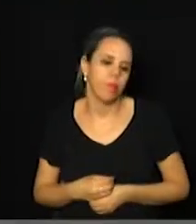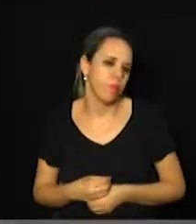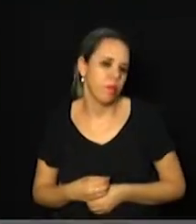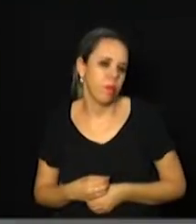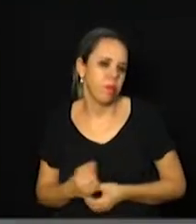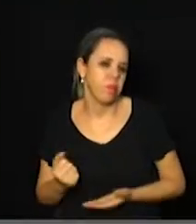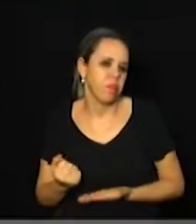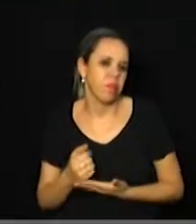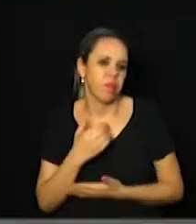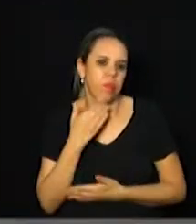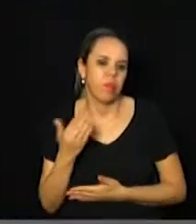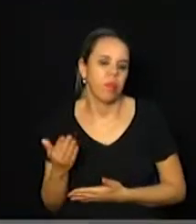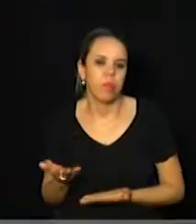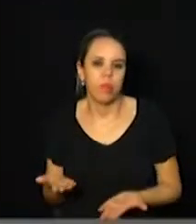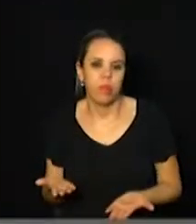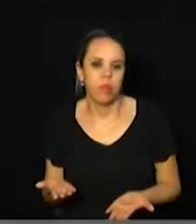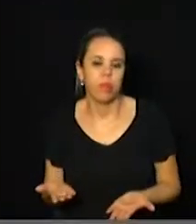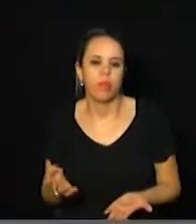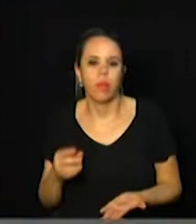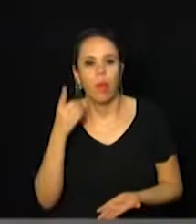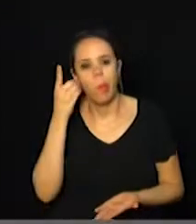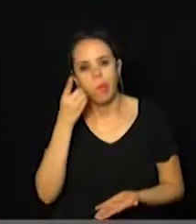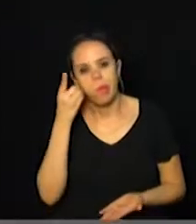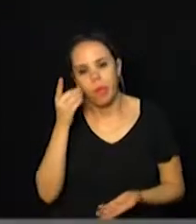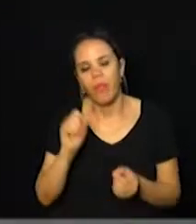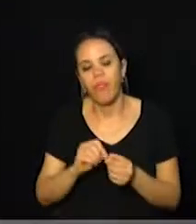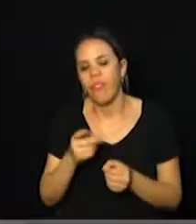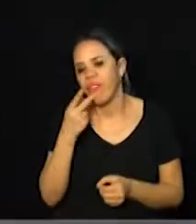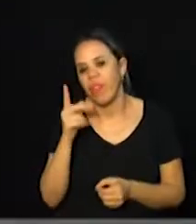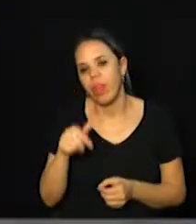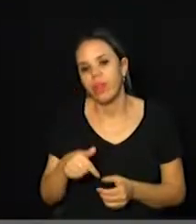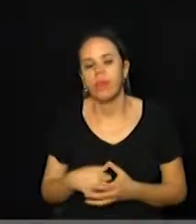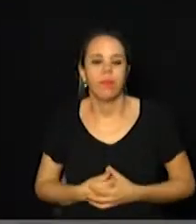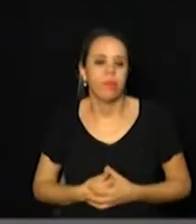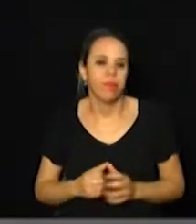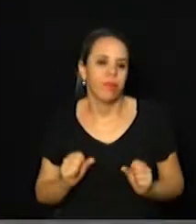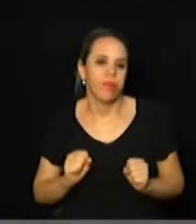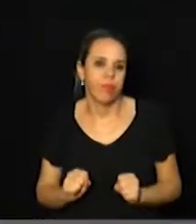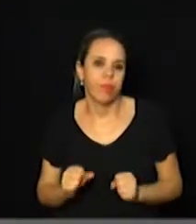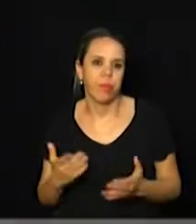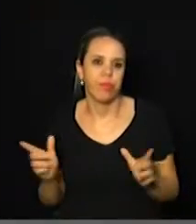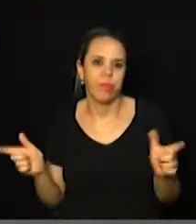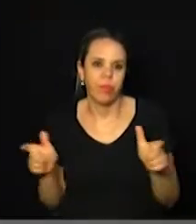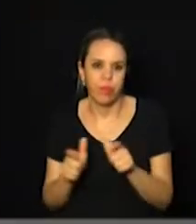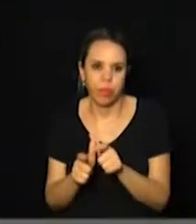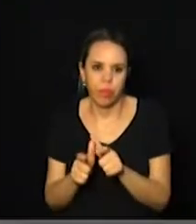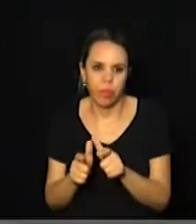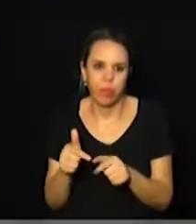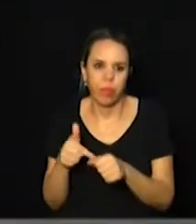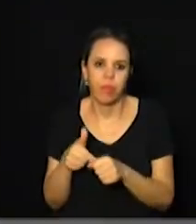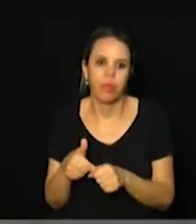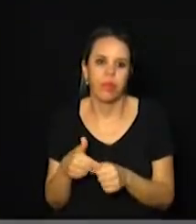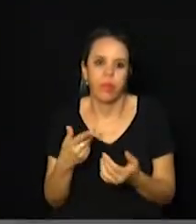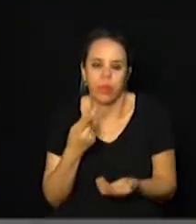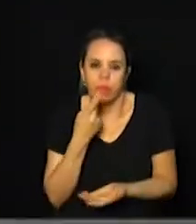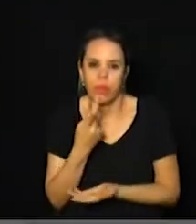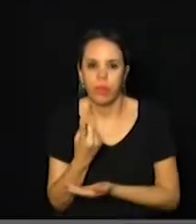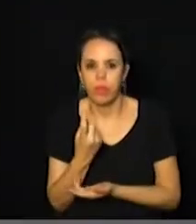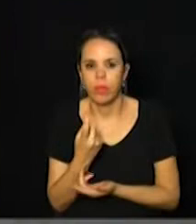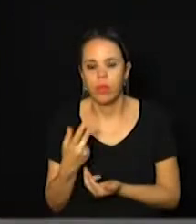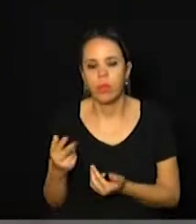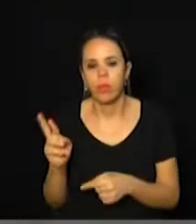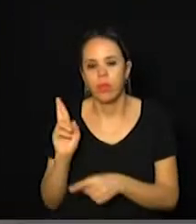a única alegação que esse deputado fala é que poderia baixar o preço do combustível agora o